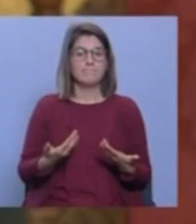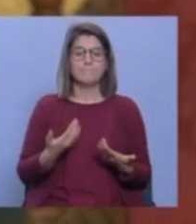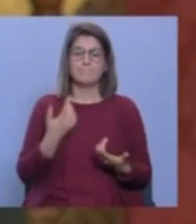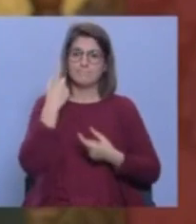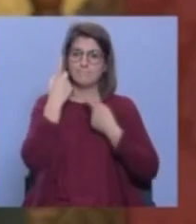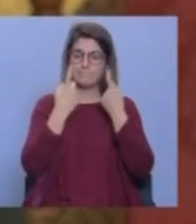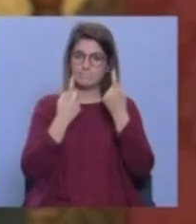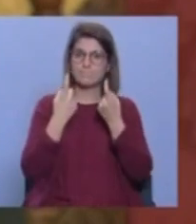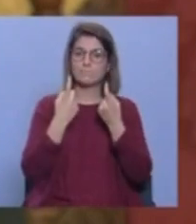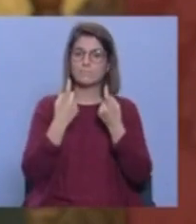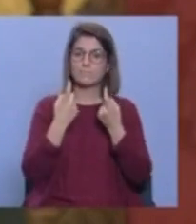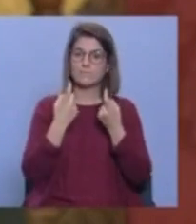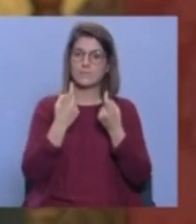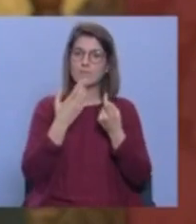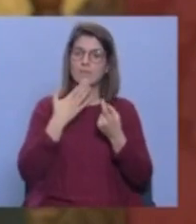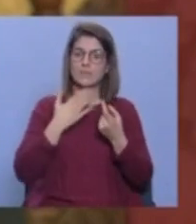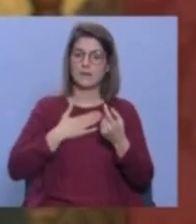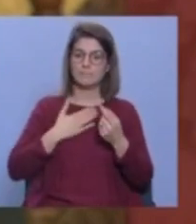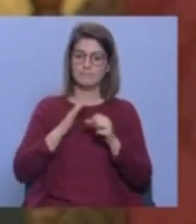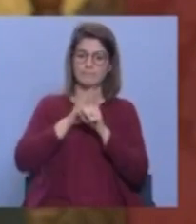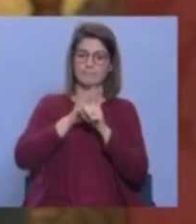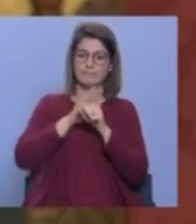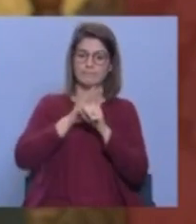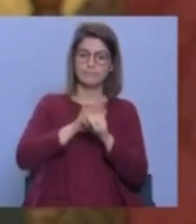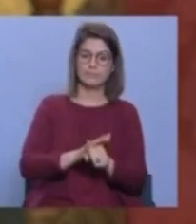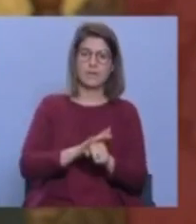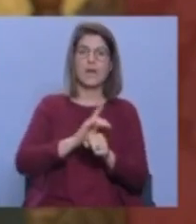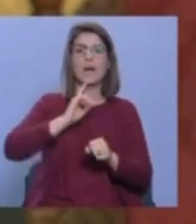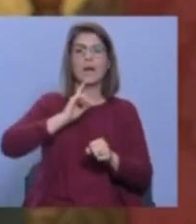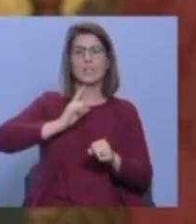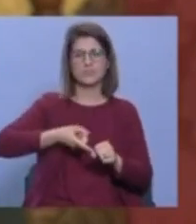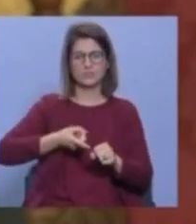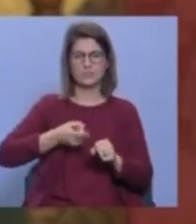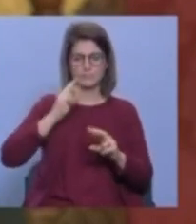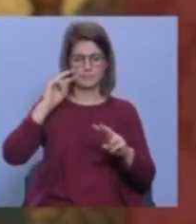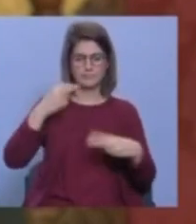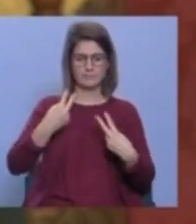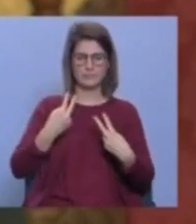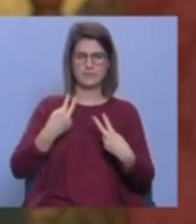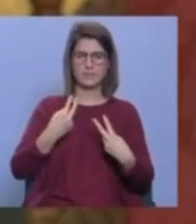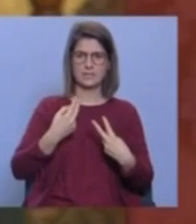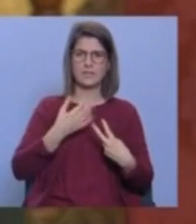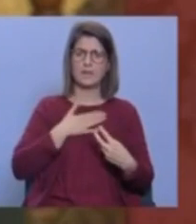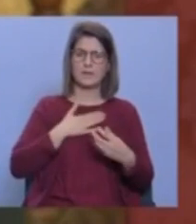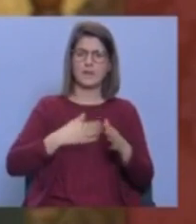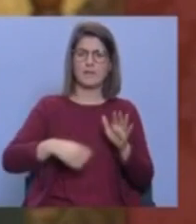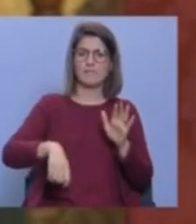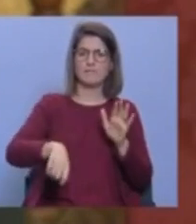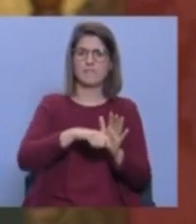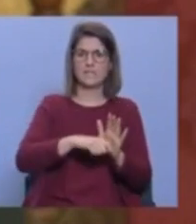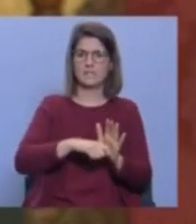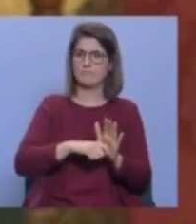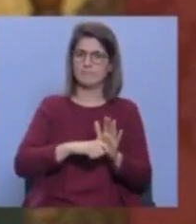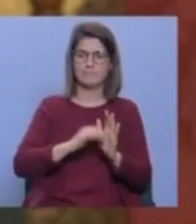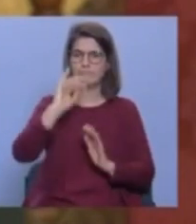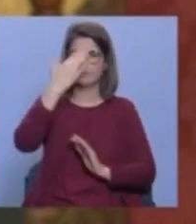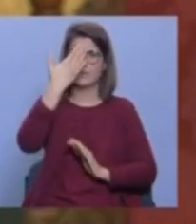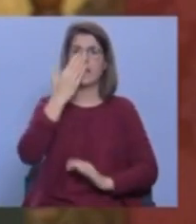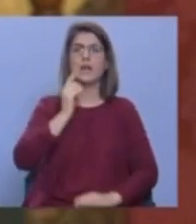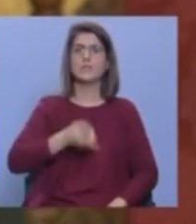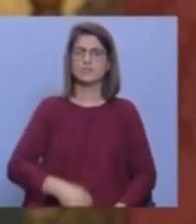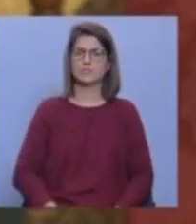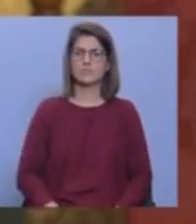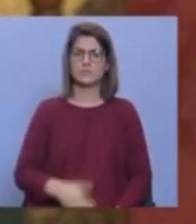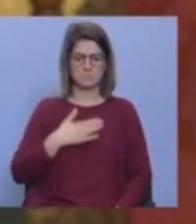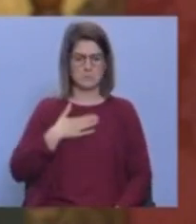aquilo que mais nos oprime e perguntarmos qual é a tentação, a minha tentação mais forte. Qual é